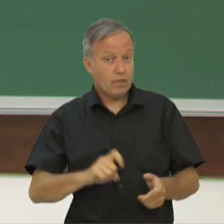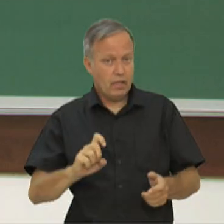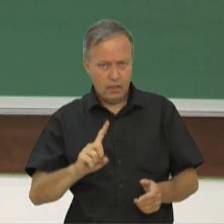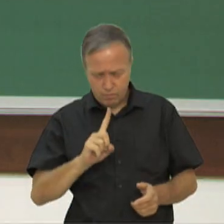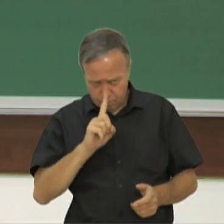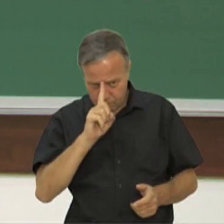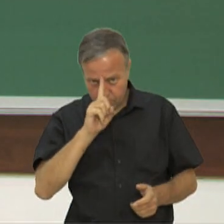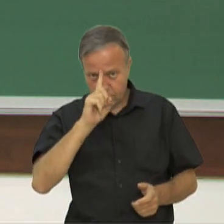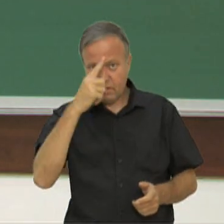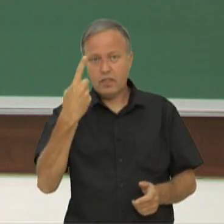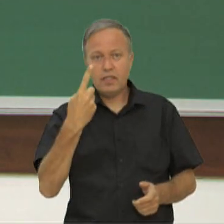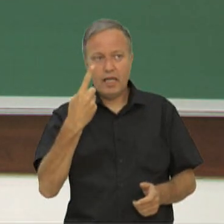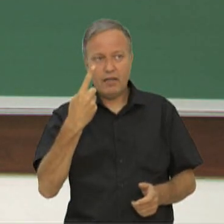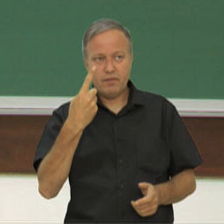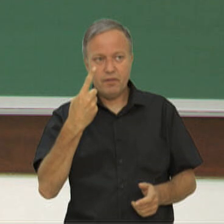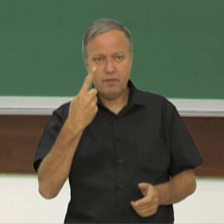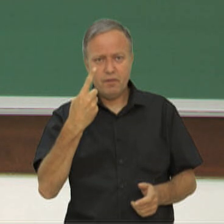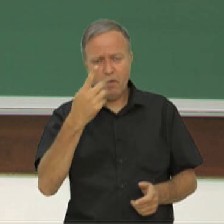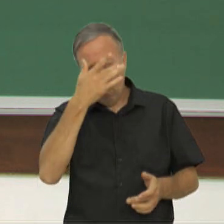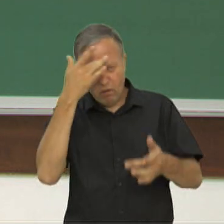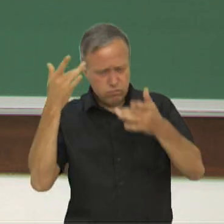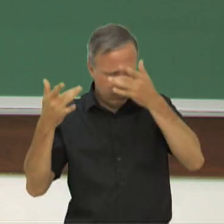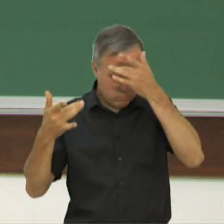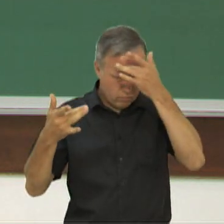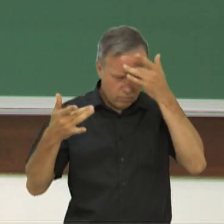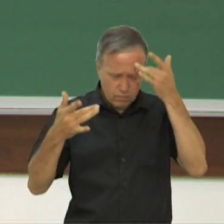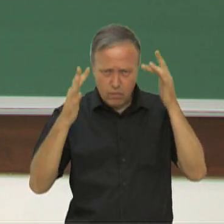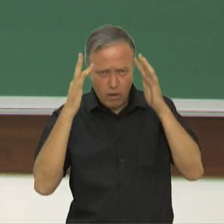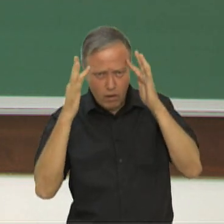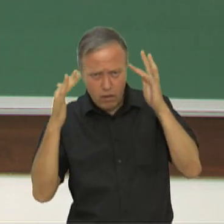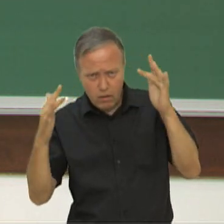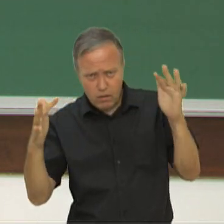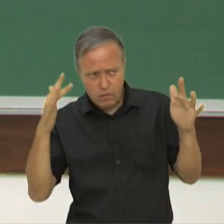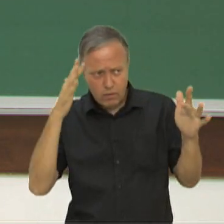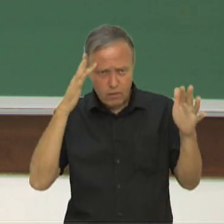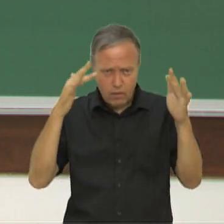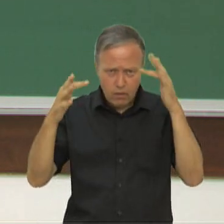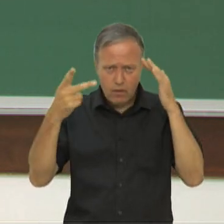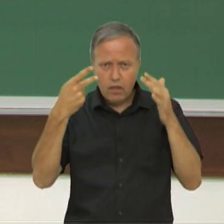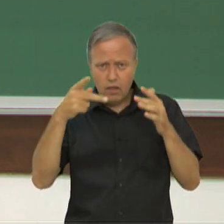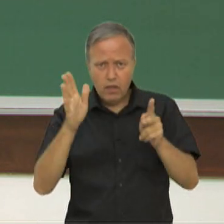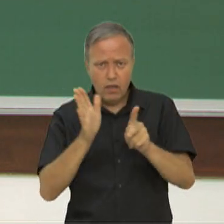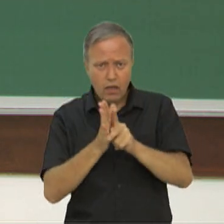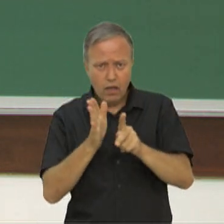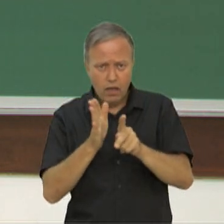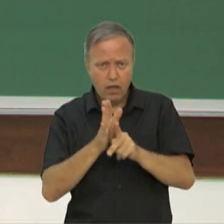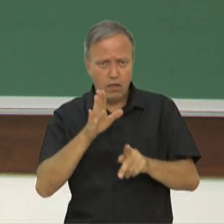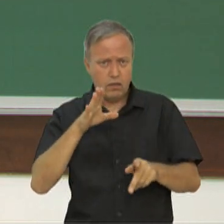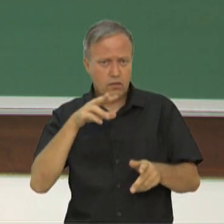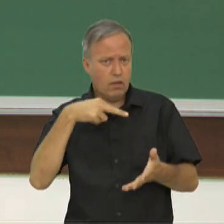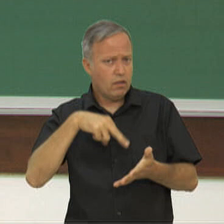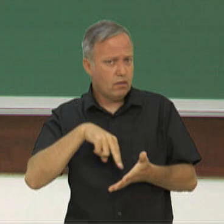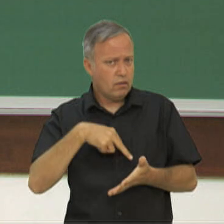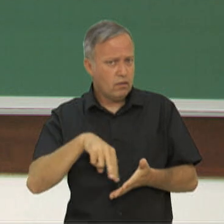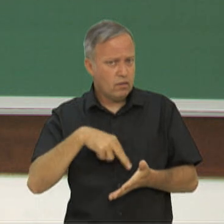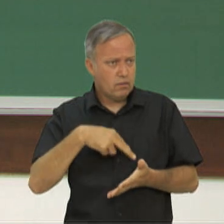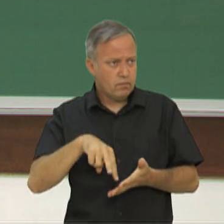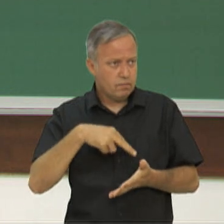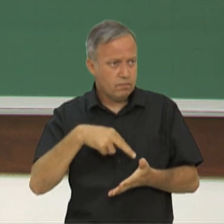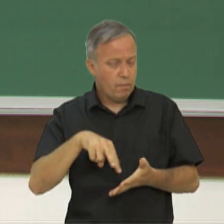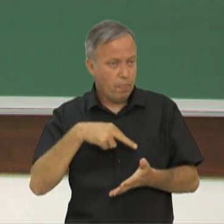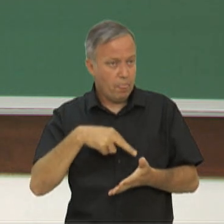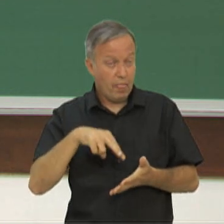criava vários personagens para fazer a sua dança. Então, olha só, poderia ser